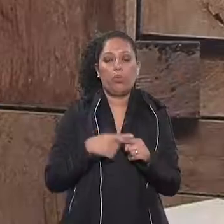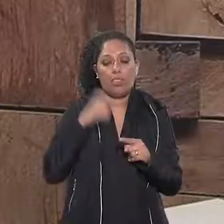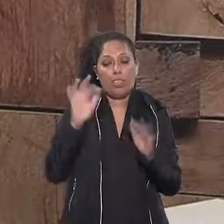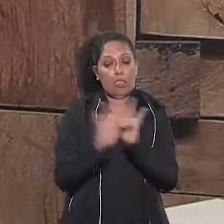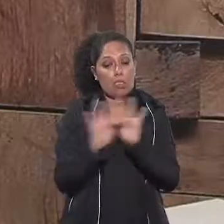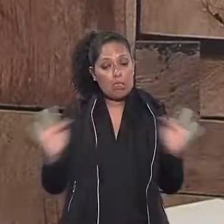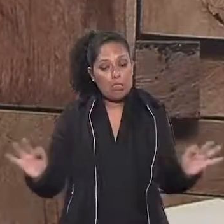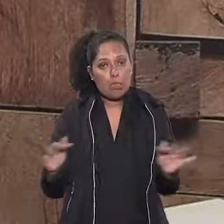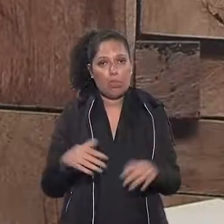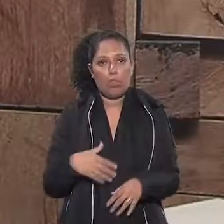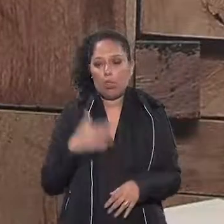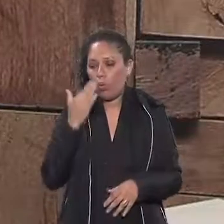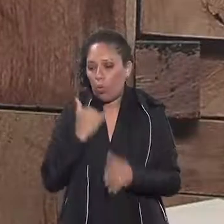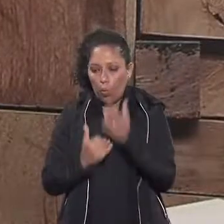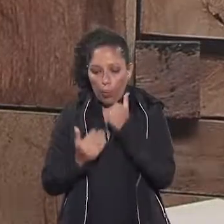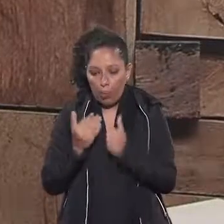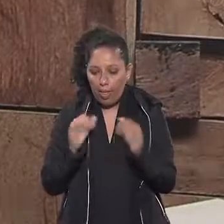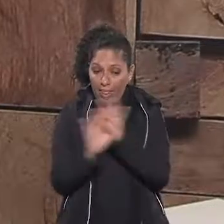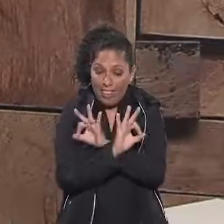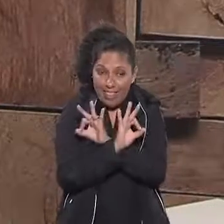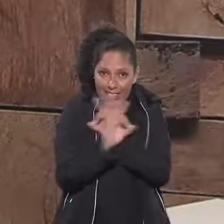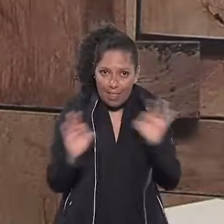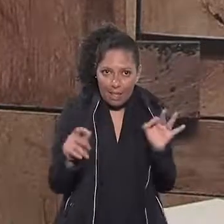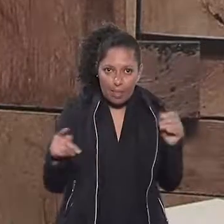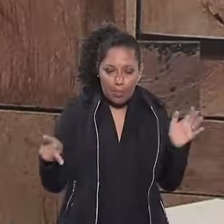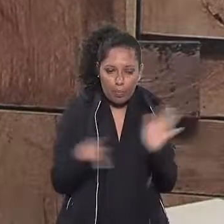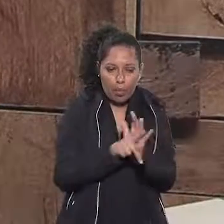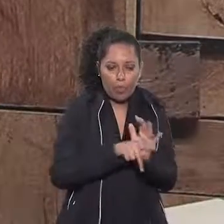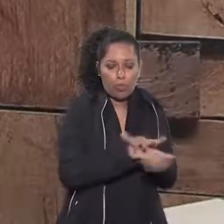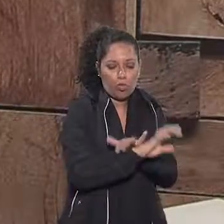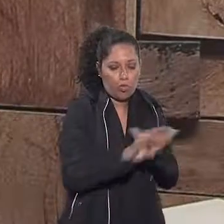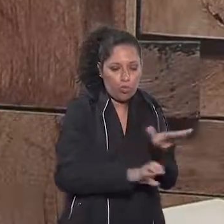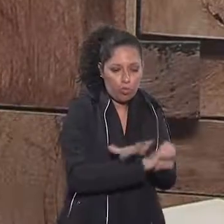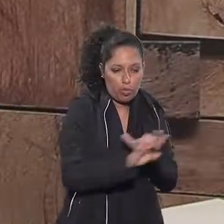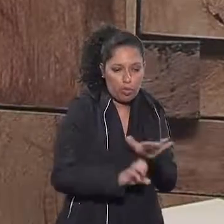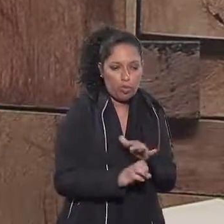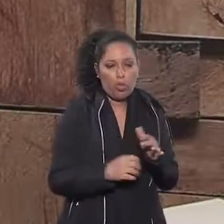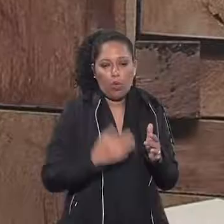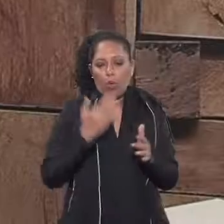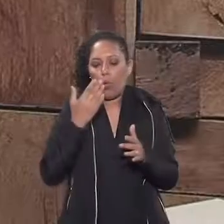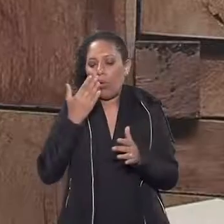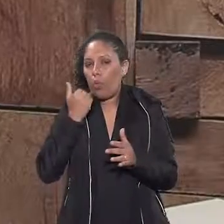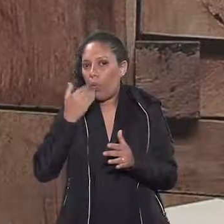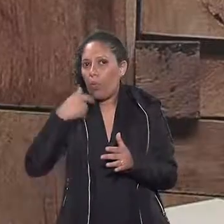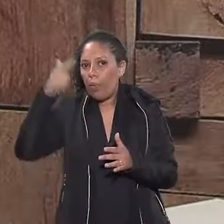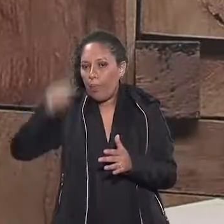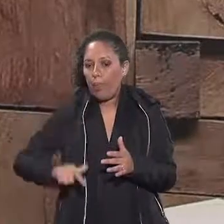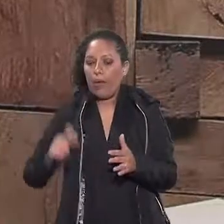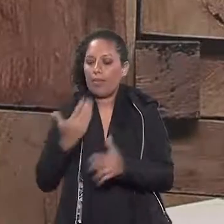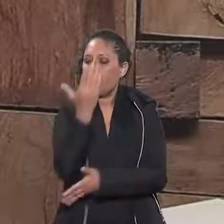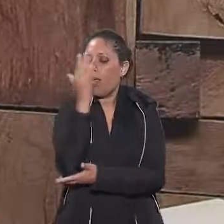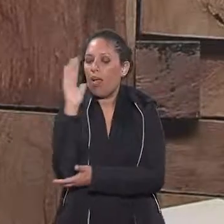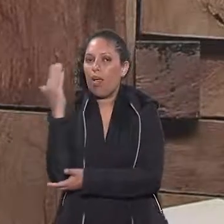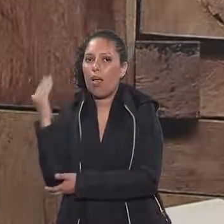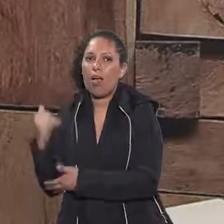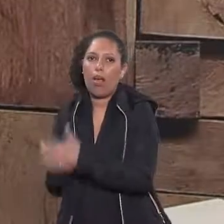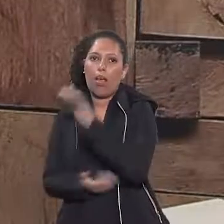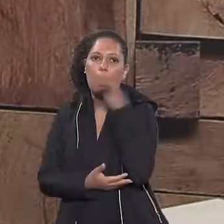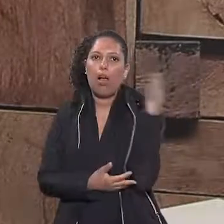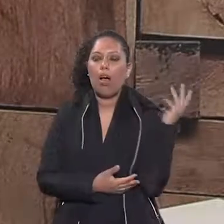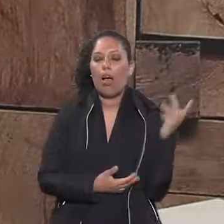Porque é simples, não comer comida ultraprocessada, tentar comer uma variedade maior de plantas, grãos,